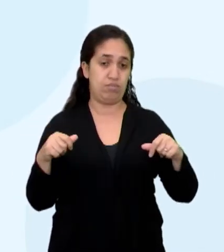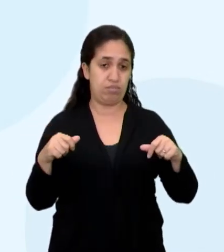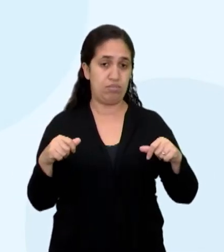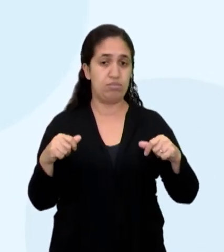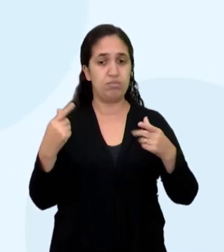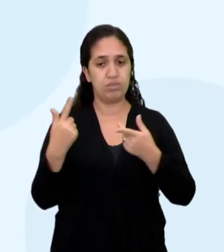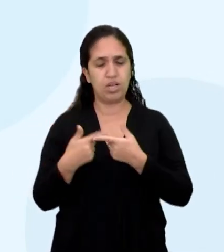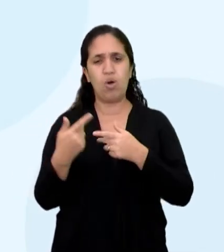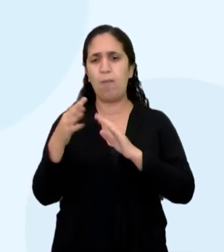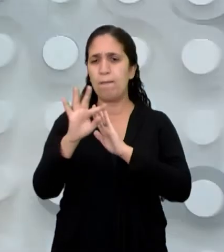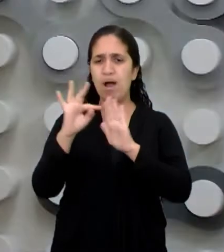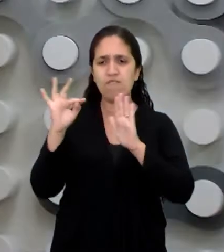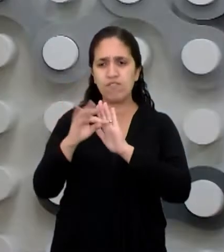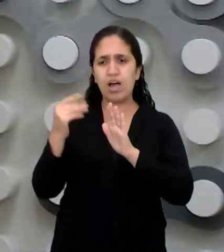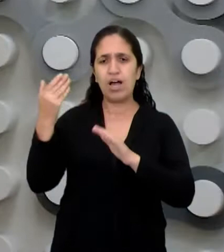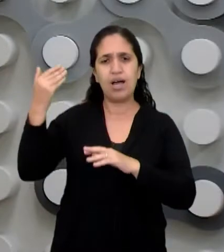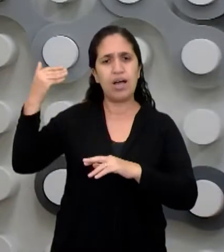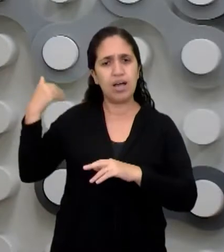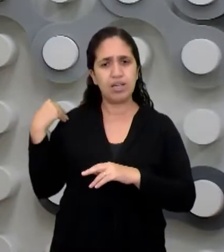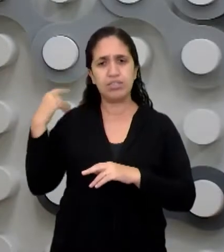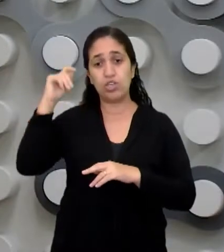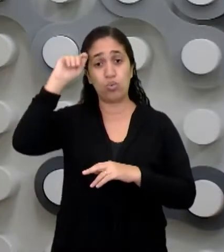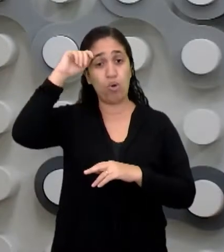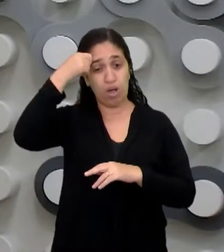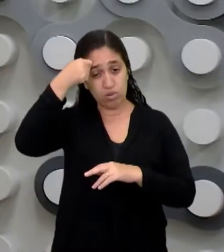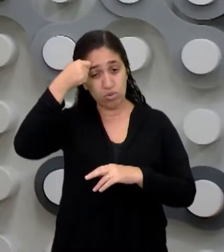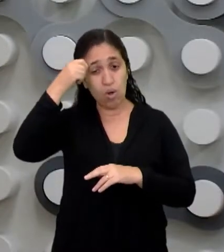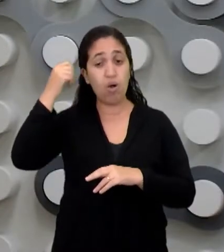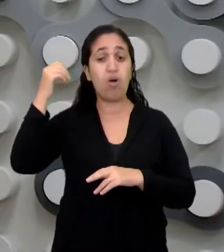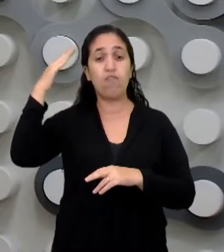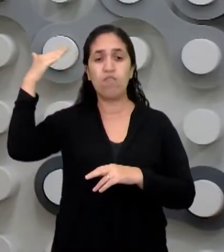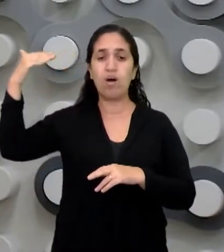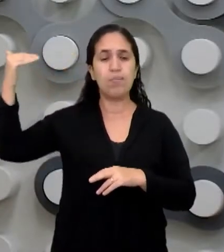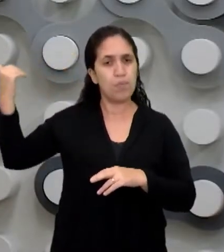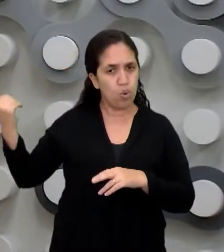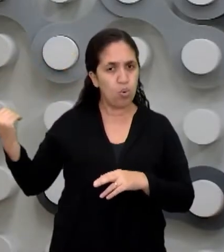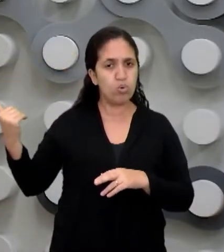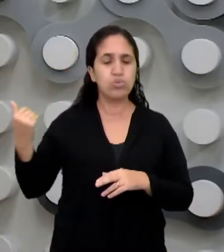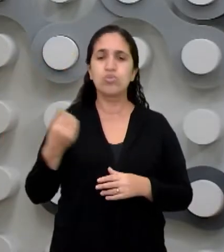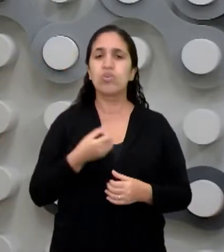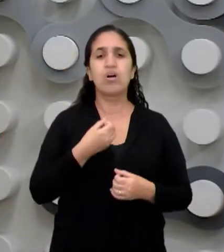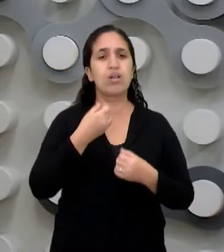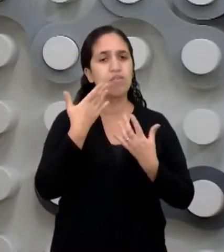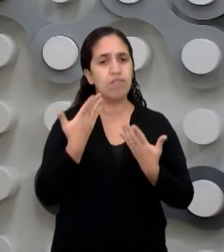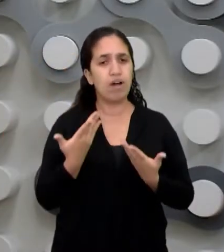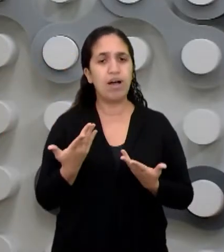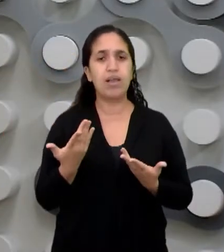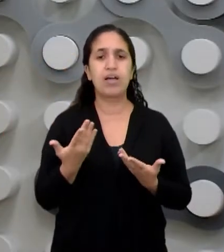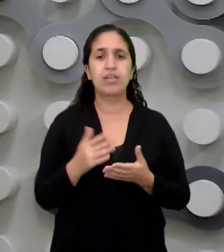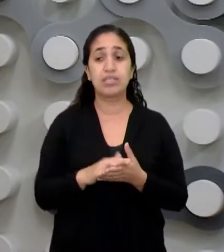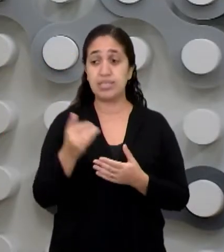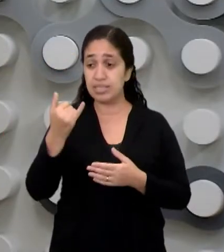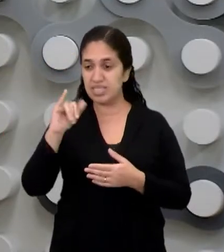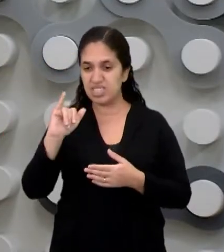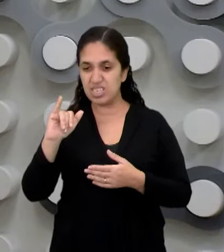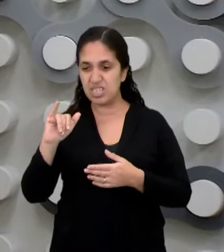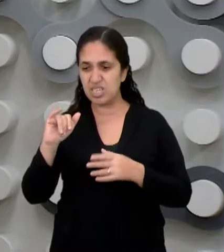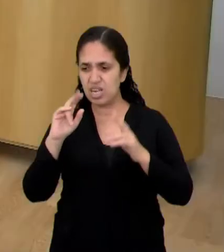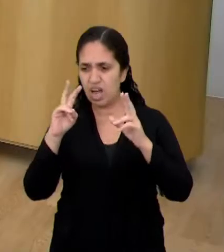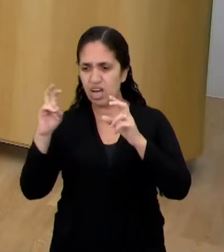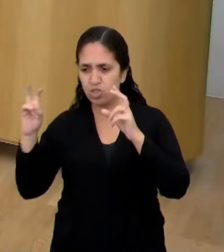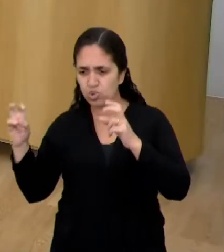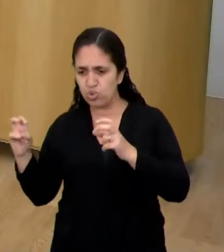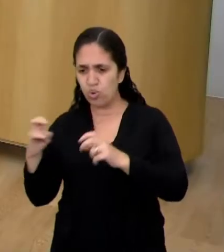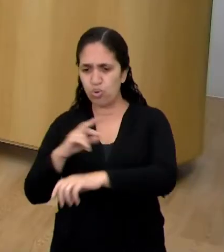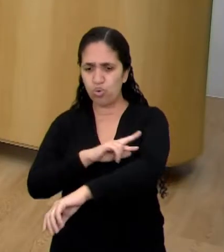frase atribuída a um ator famoso, né, negro também, em que ele fala que se a gente parar de falar sobre essa questão